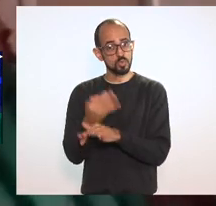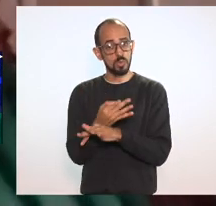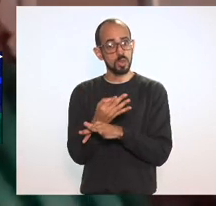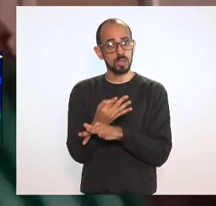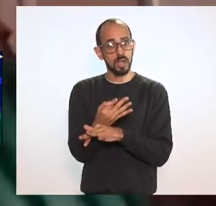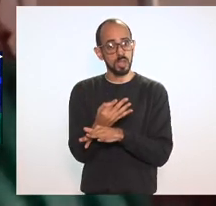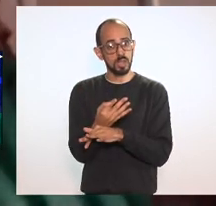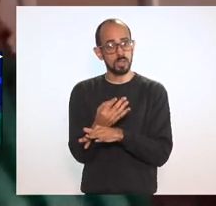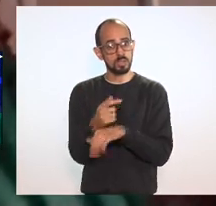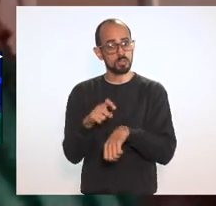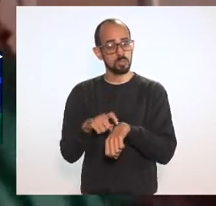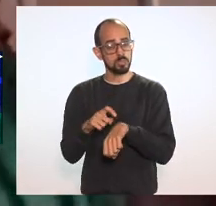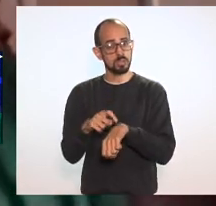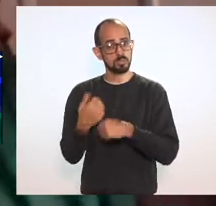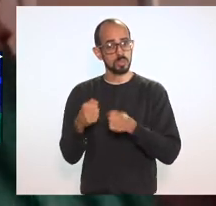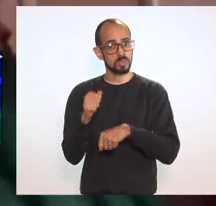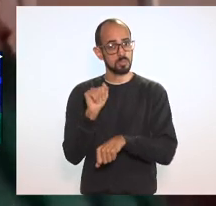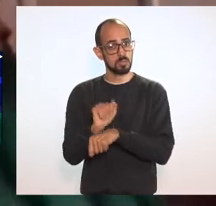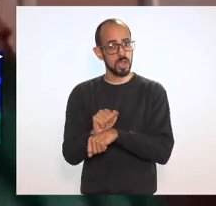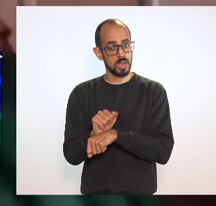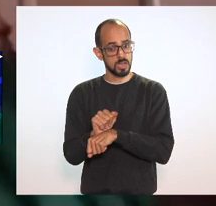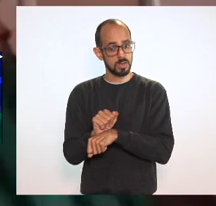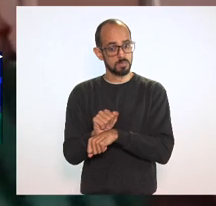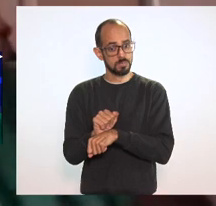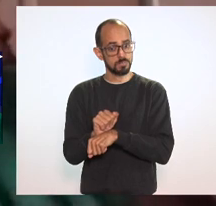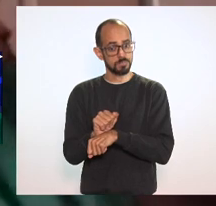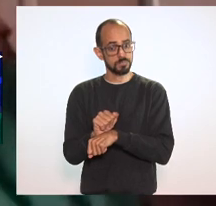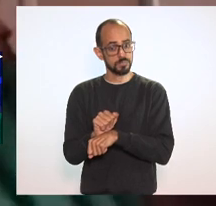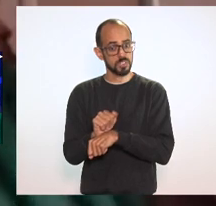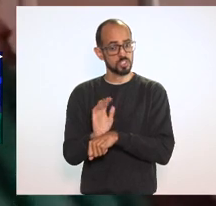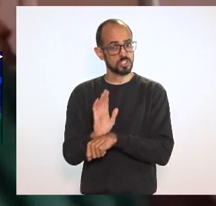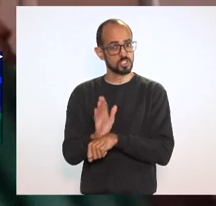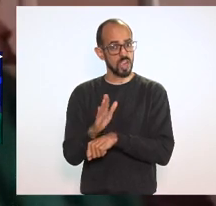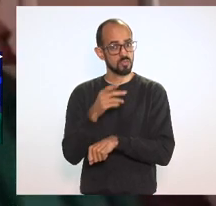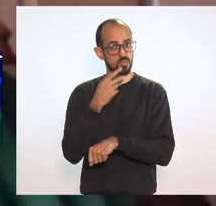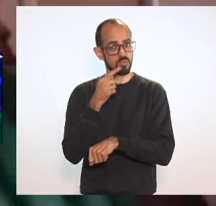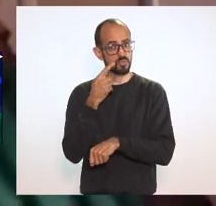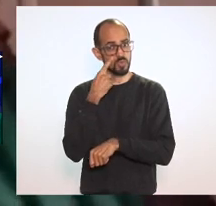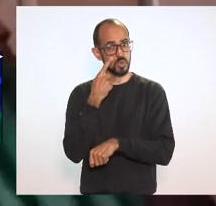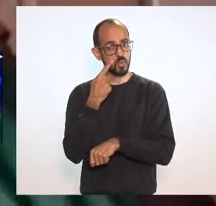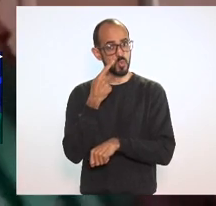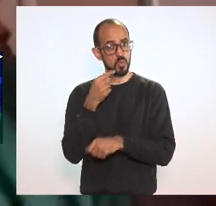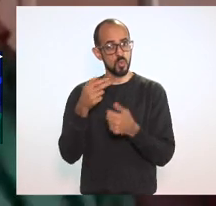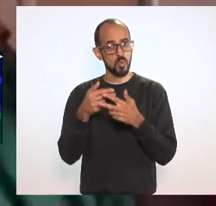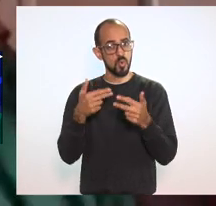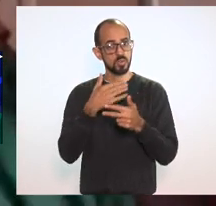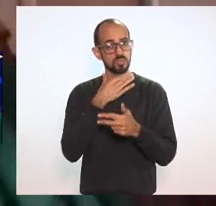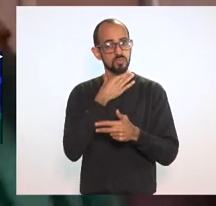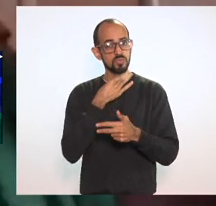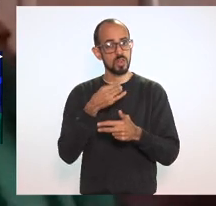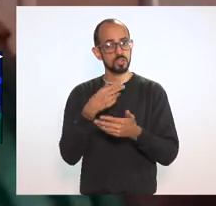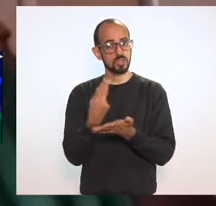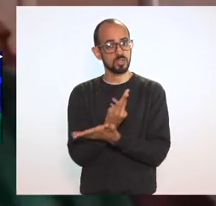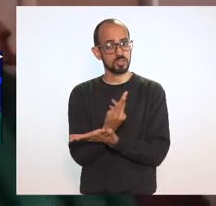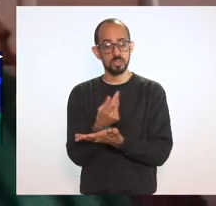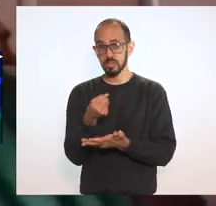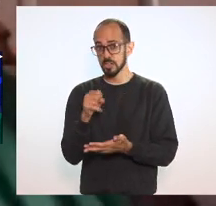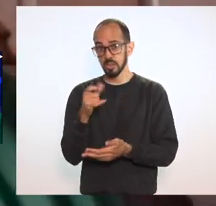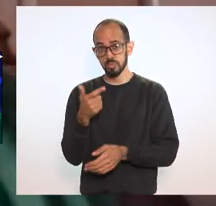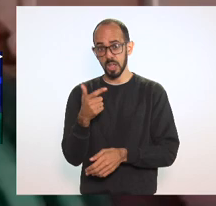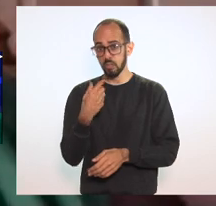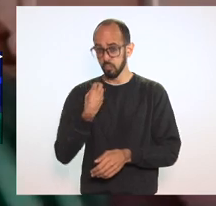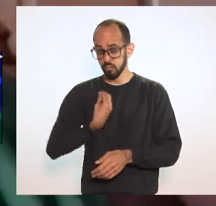parar já Vimos que é falsa dicotomia entre economia e vida se não tiver vida não tem